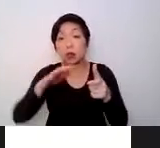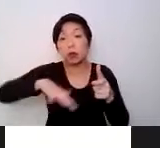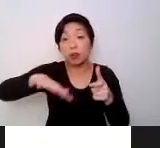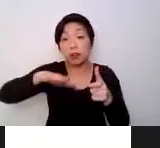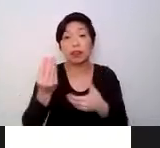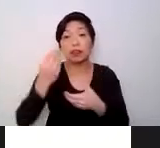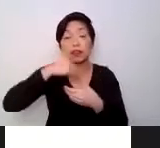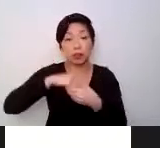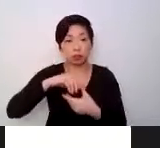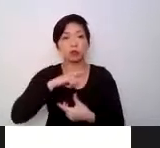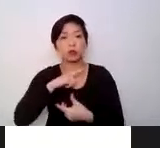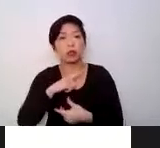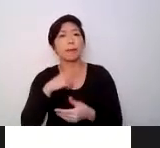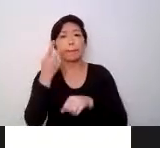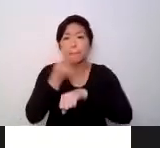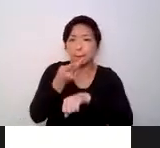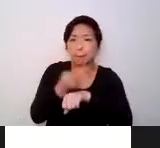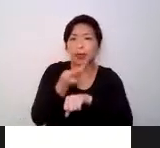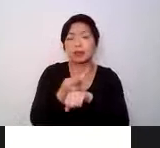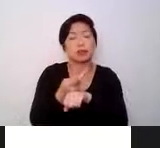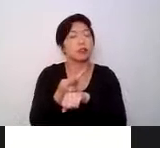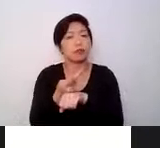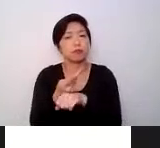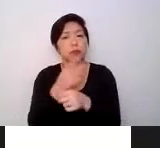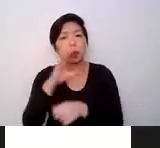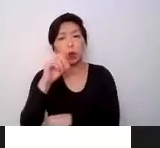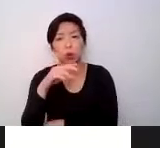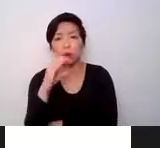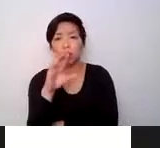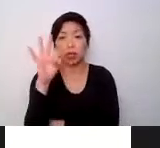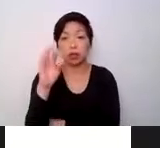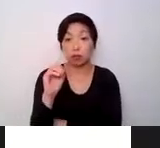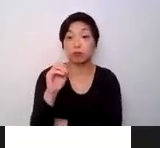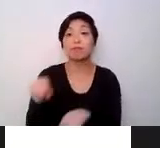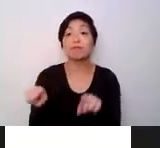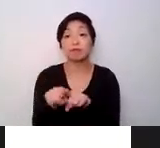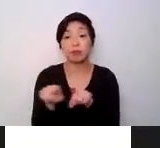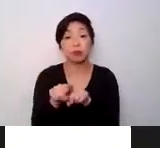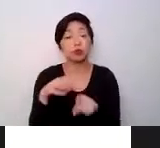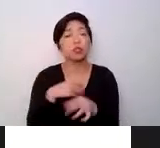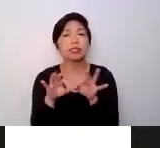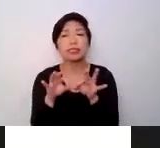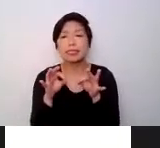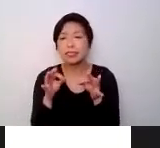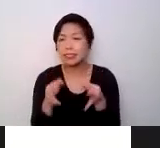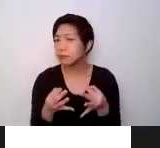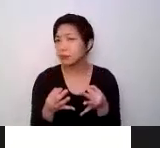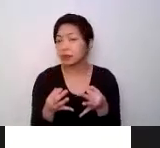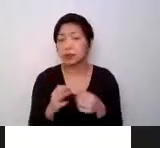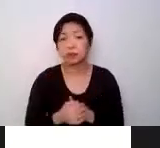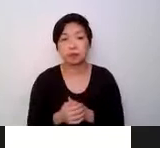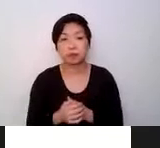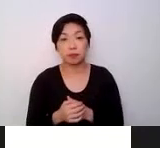por elementos como pedra, concreto, e trabalhando a simplificação do ornamento, né, esses